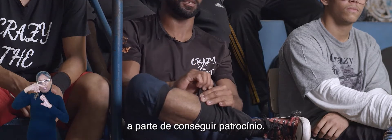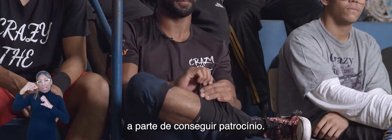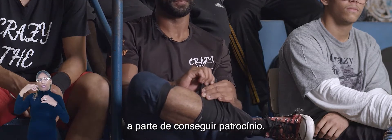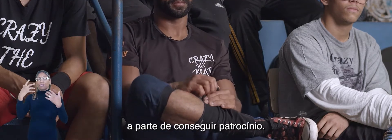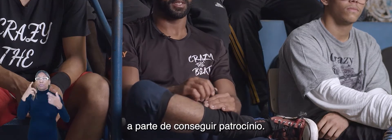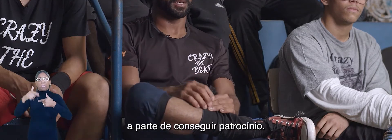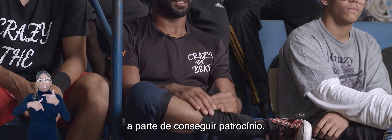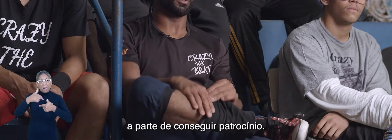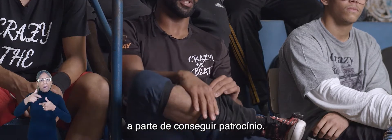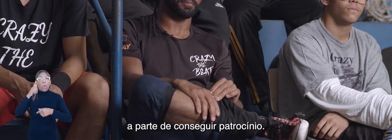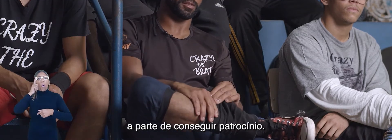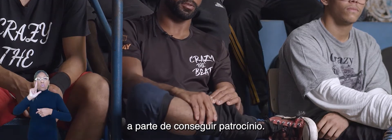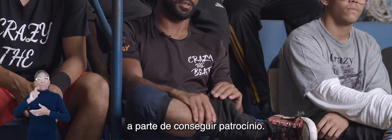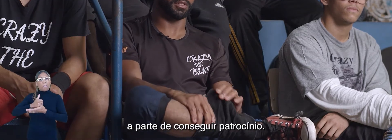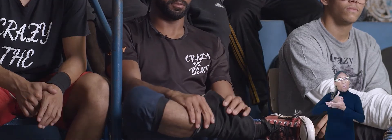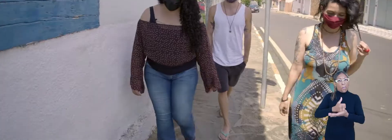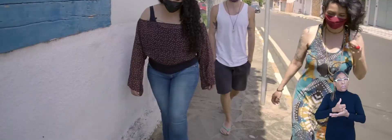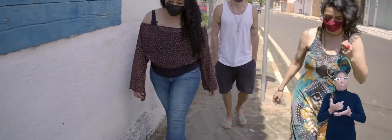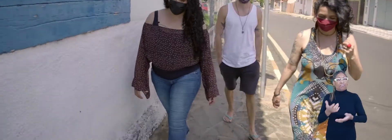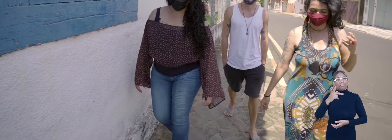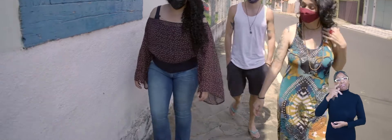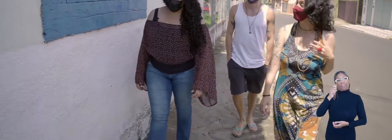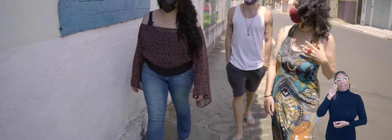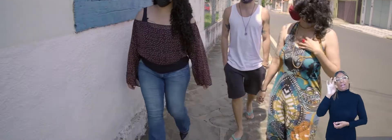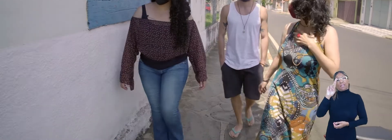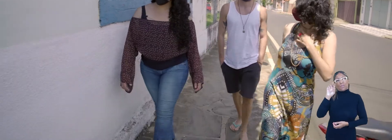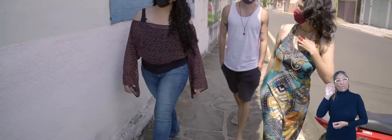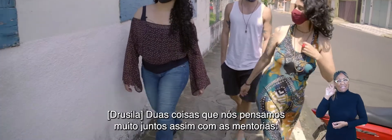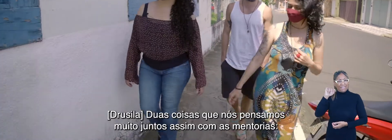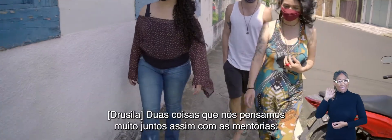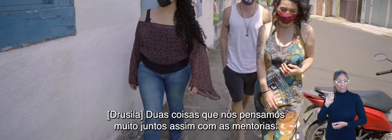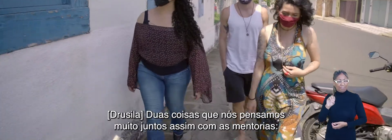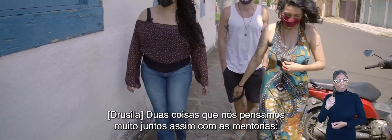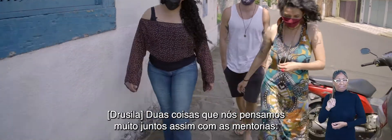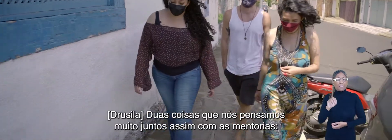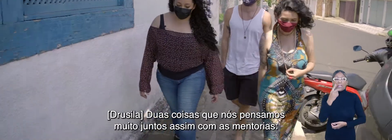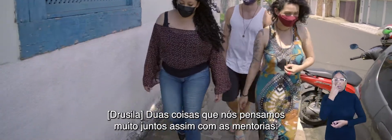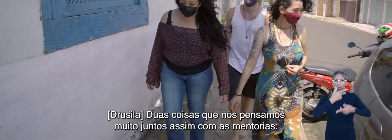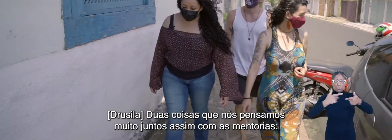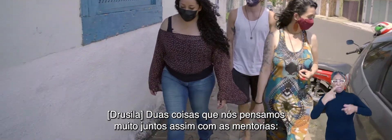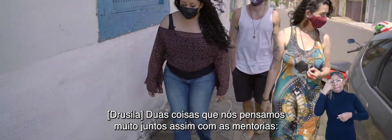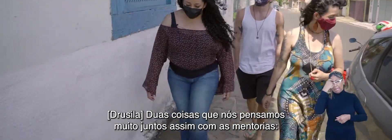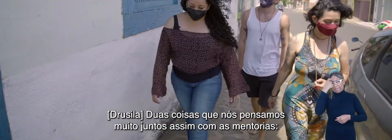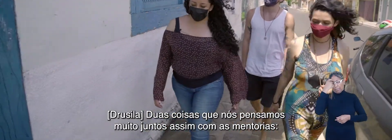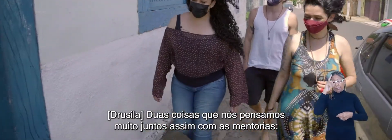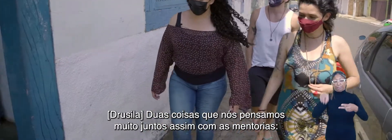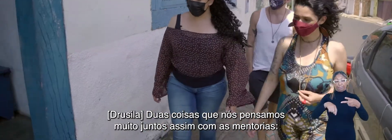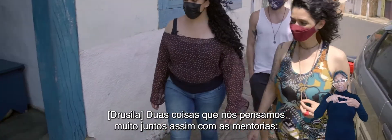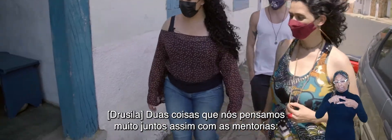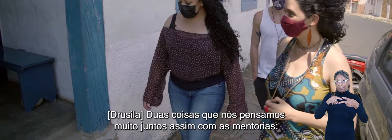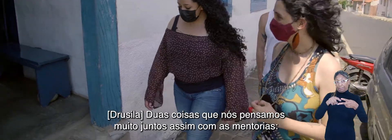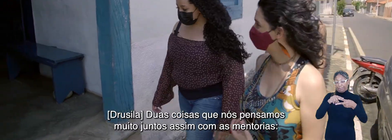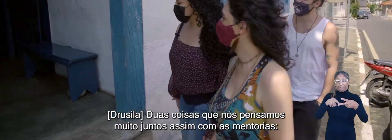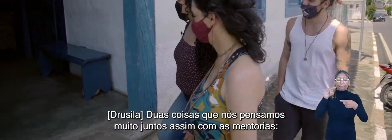parte de conseguir patrocínio. Druzila. Duas coisas que nós pensamos muito juntos,